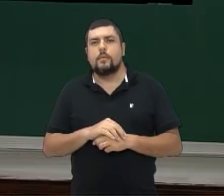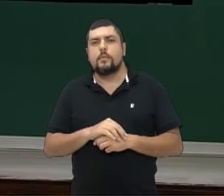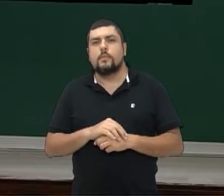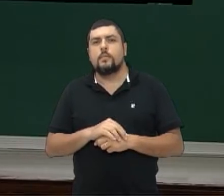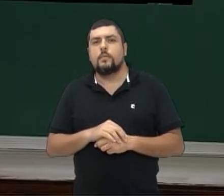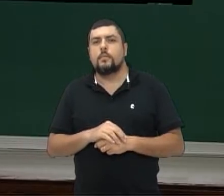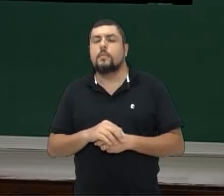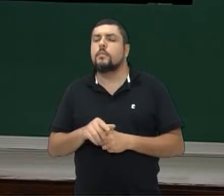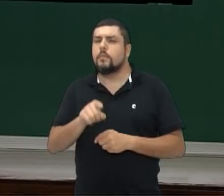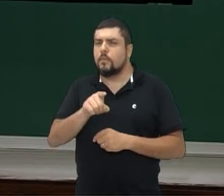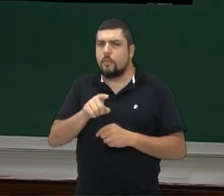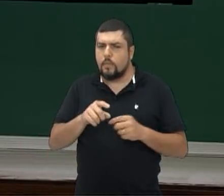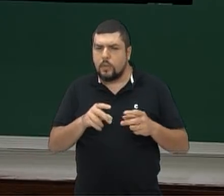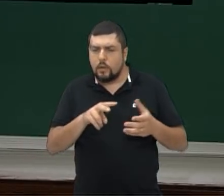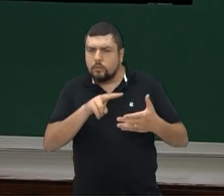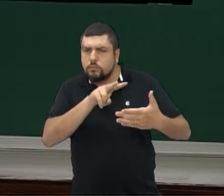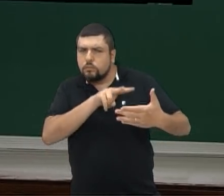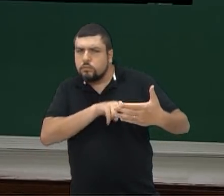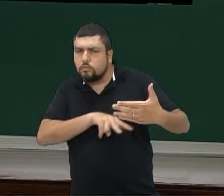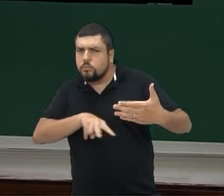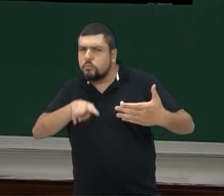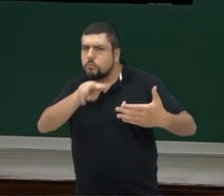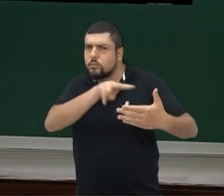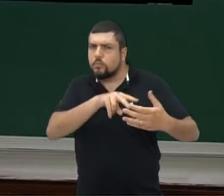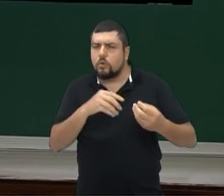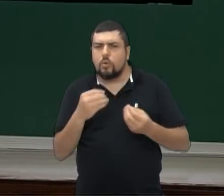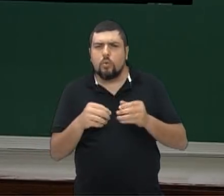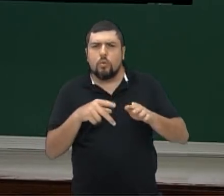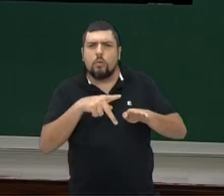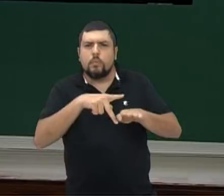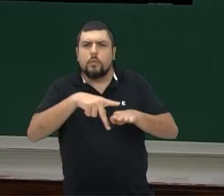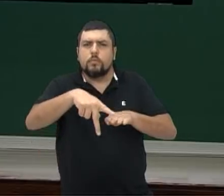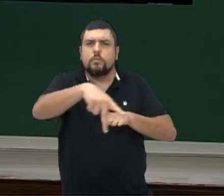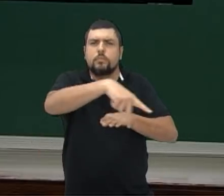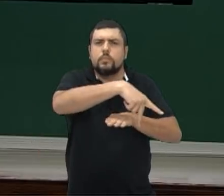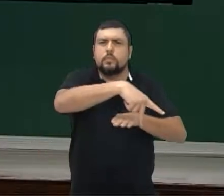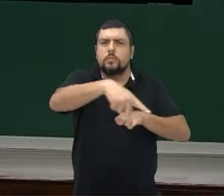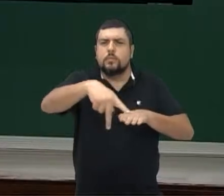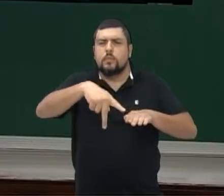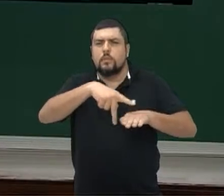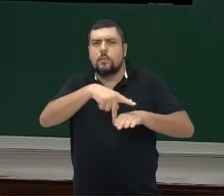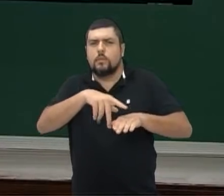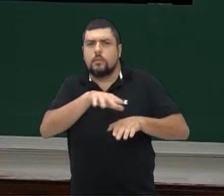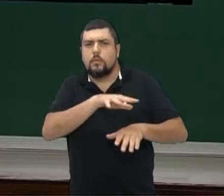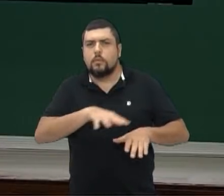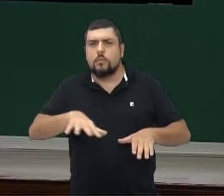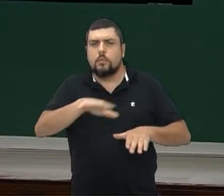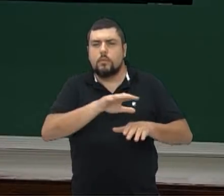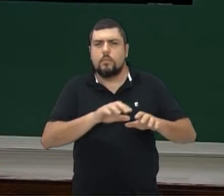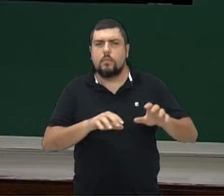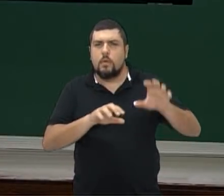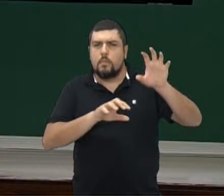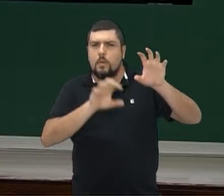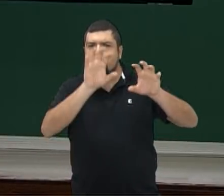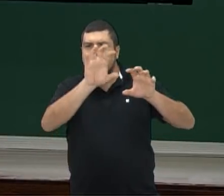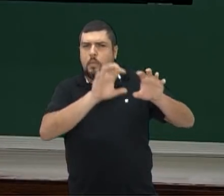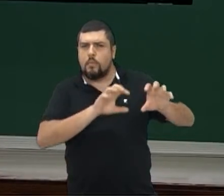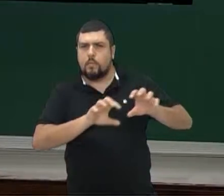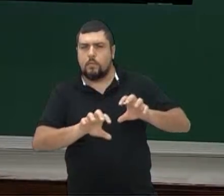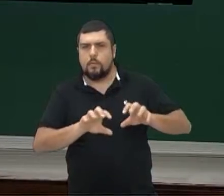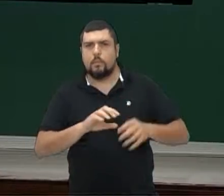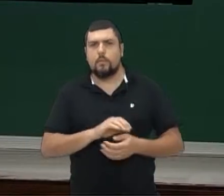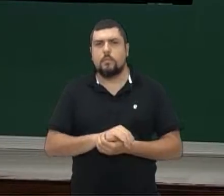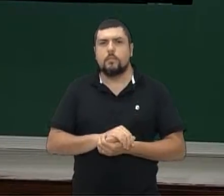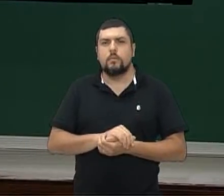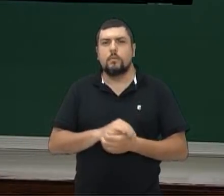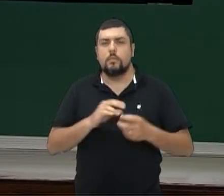identificar essa questão do perímetro entre uma figura e a outra. Veja sempre ali, ó, está falando